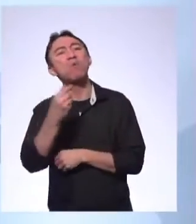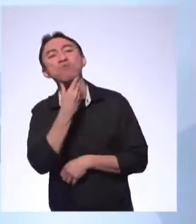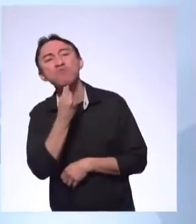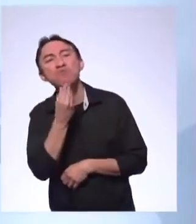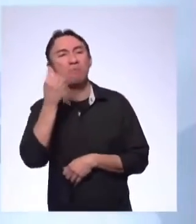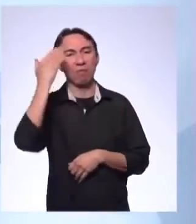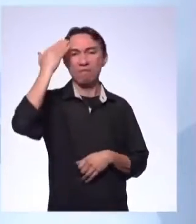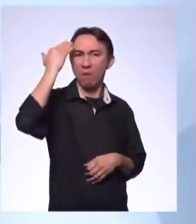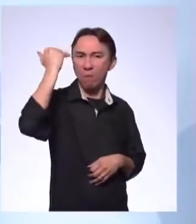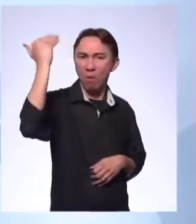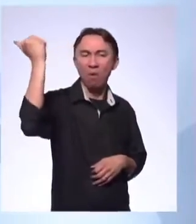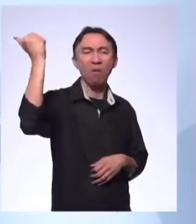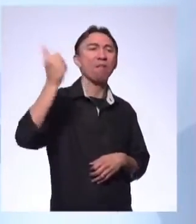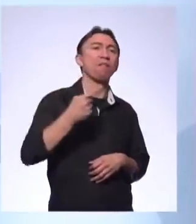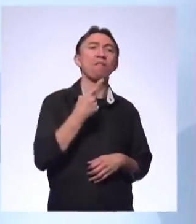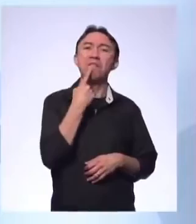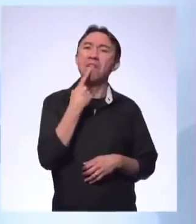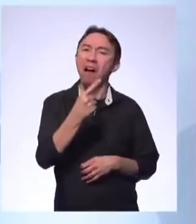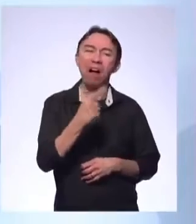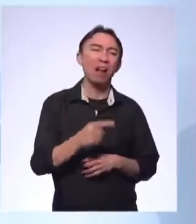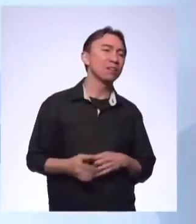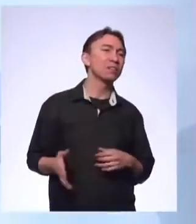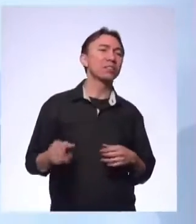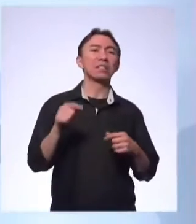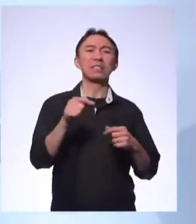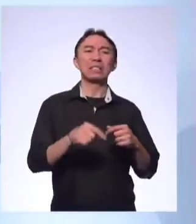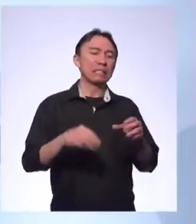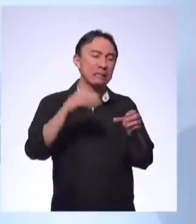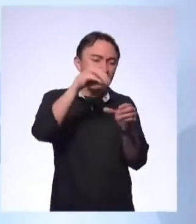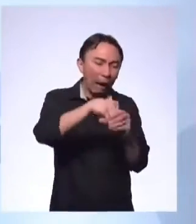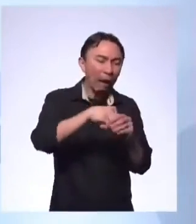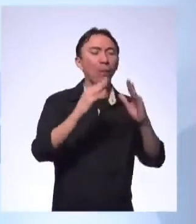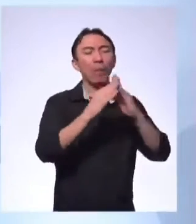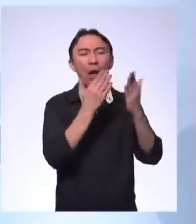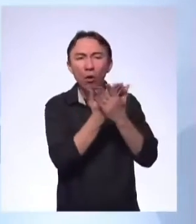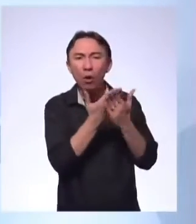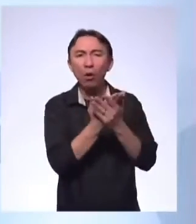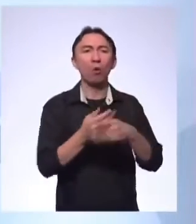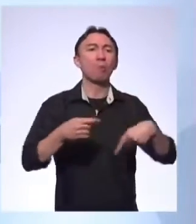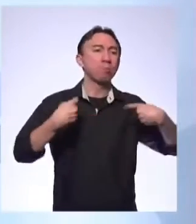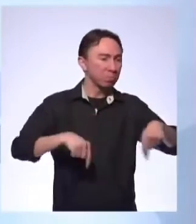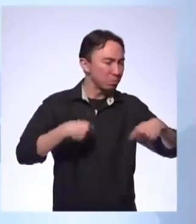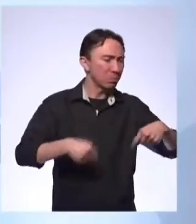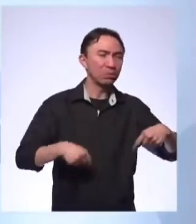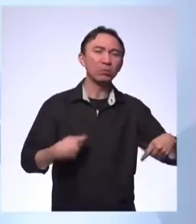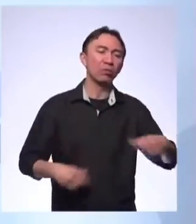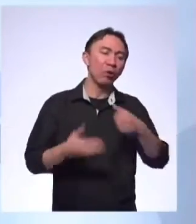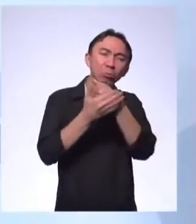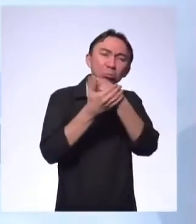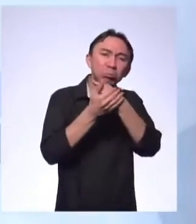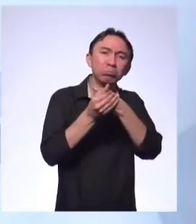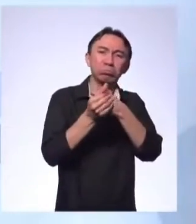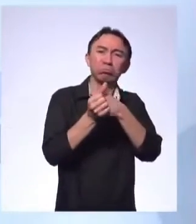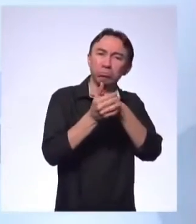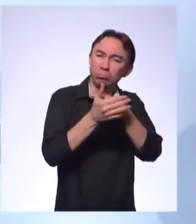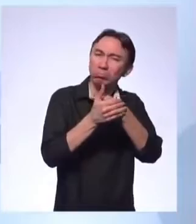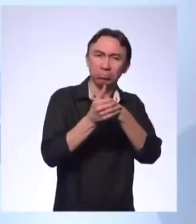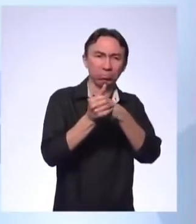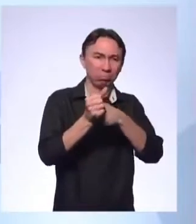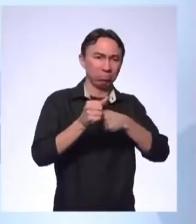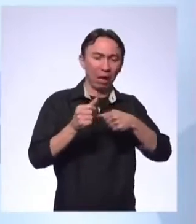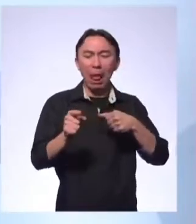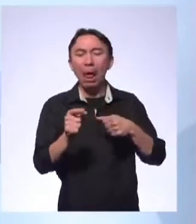ele fala muito sobre a questão do afeto dentro da escola que a gente precisa muito ter afetividade é